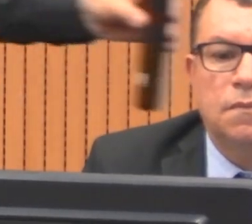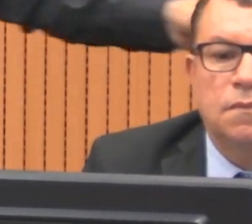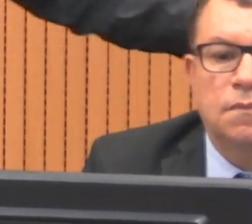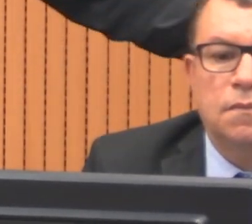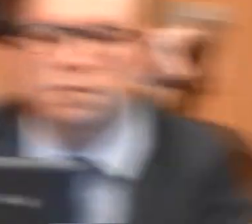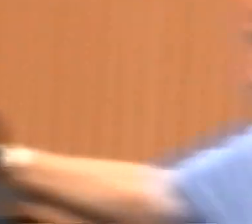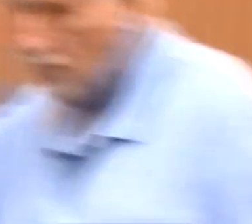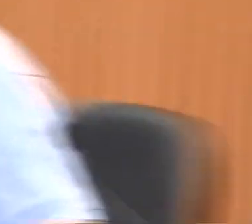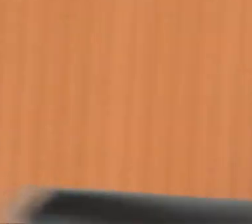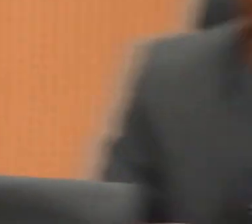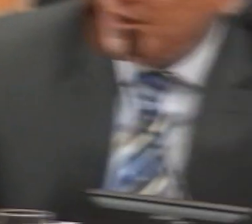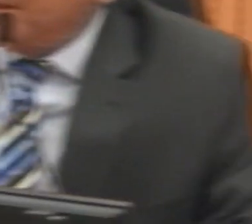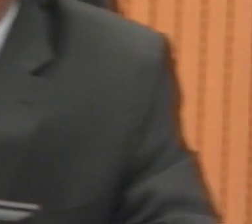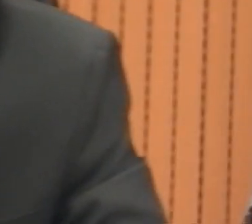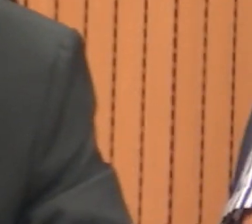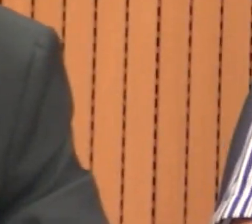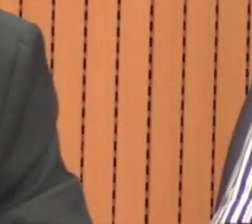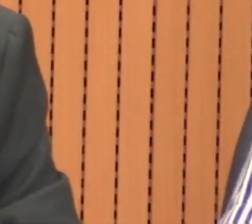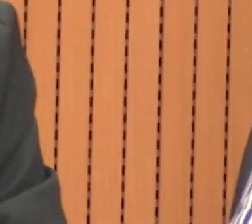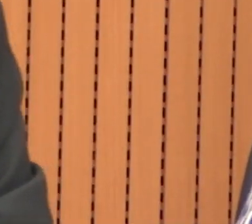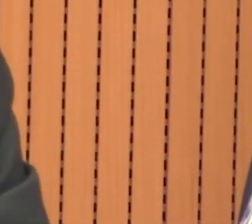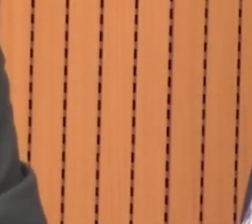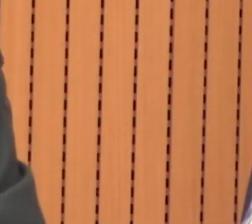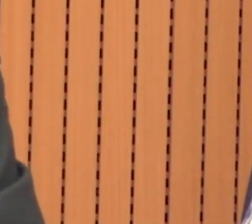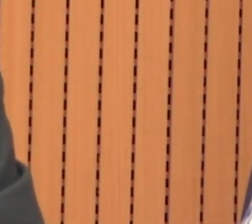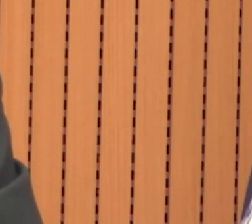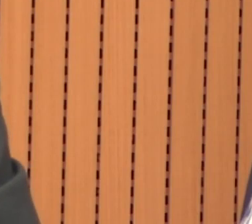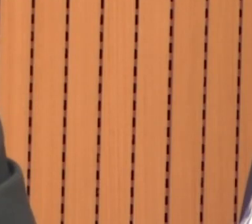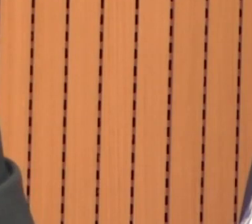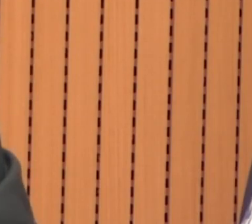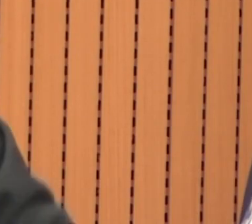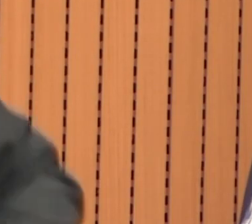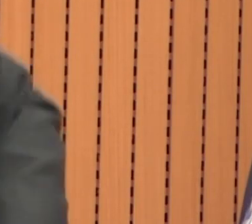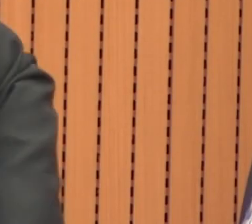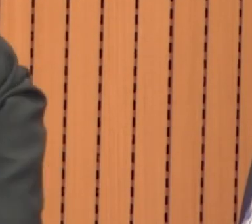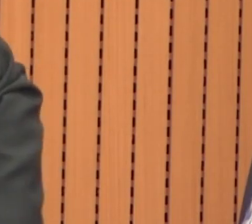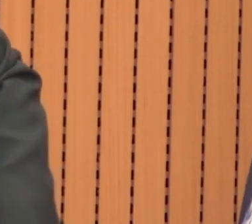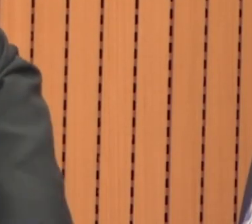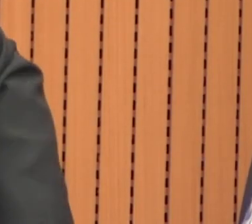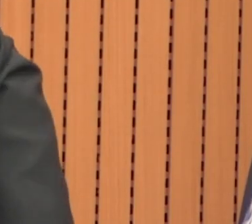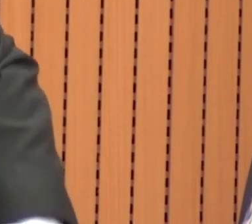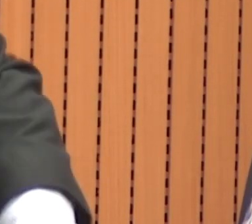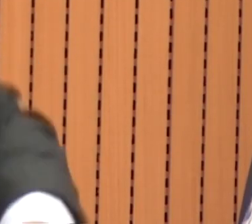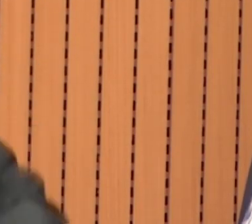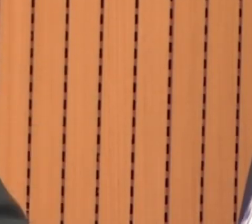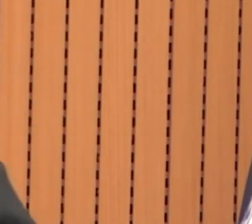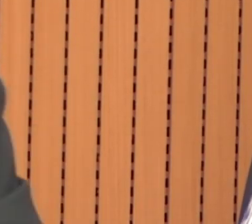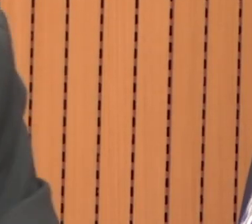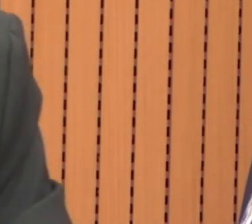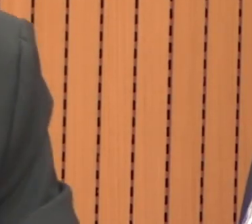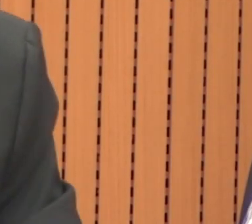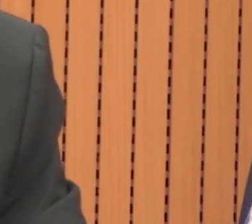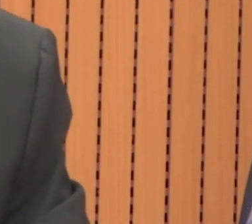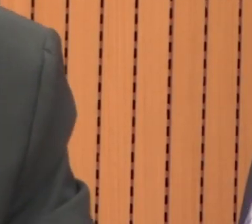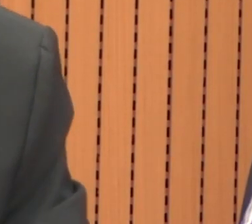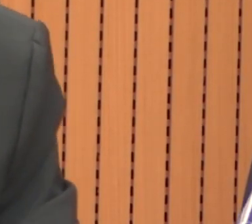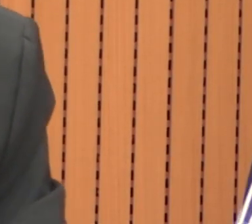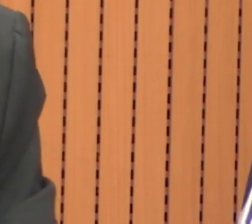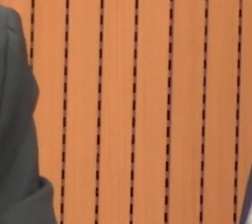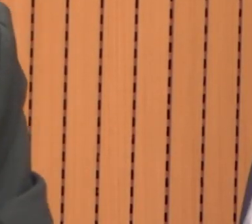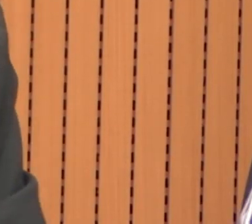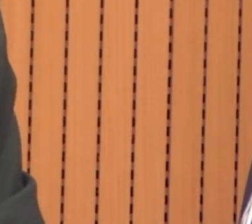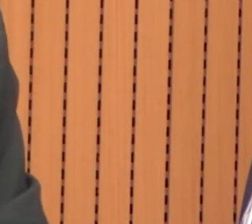Jorge Schneider, dizendo que nós estamos aqui com radioamadores, comemorando o Dia do Radioamadorismo. Passar agora